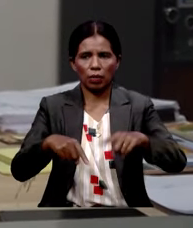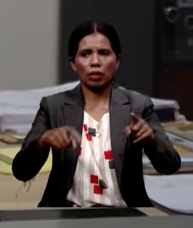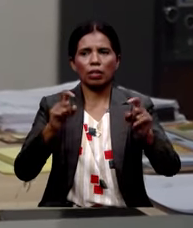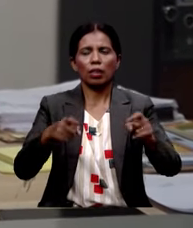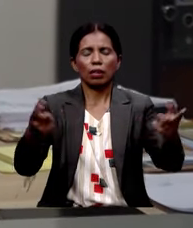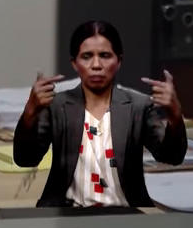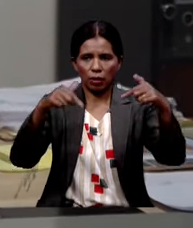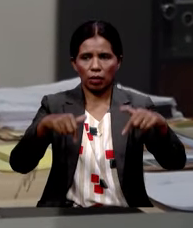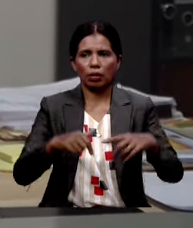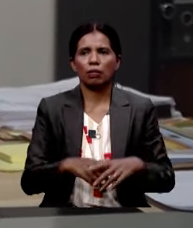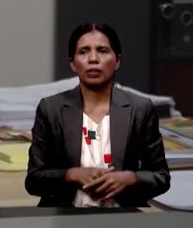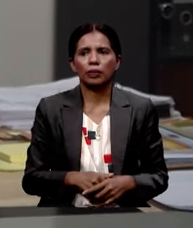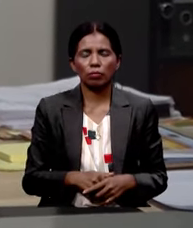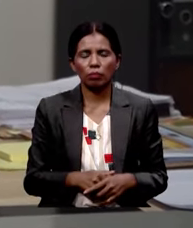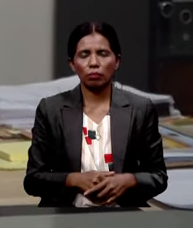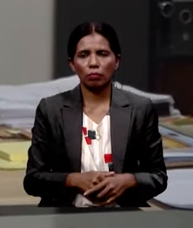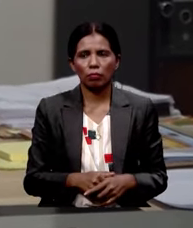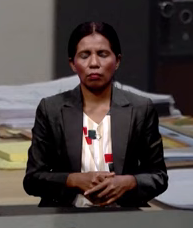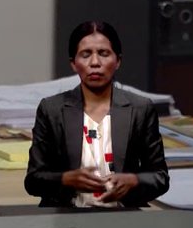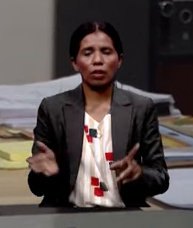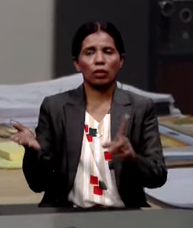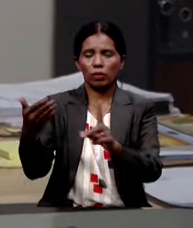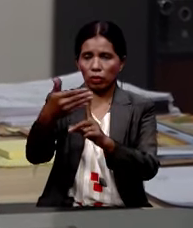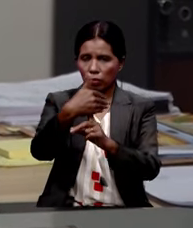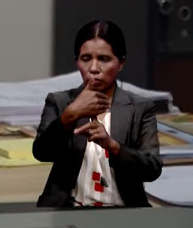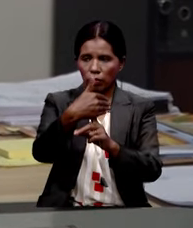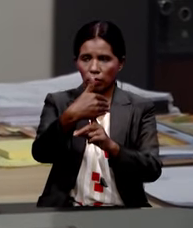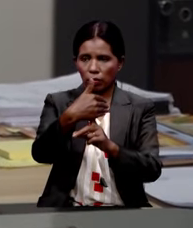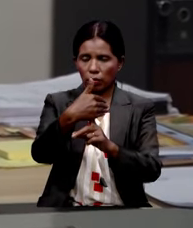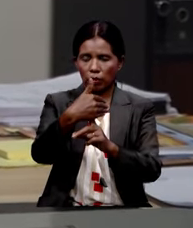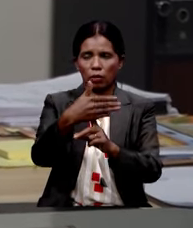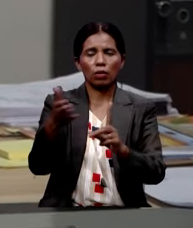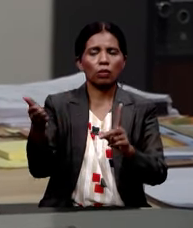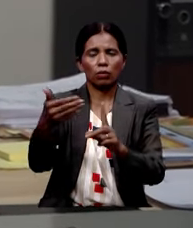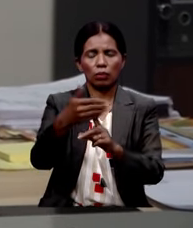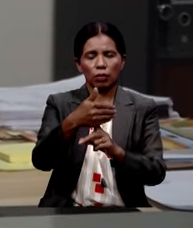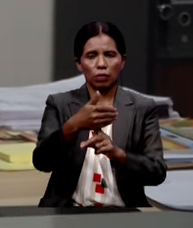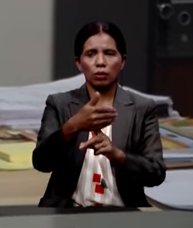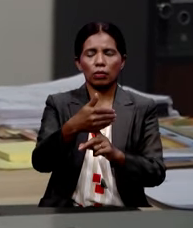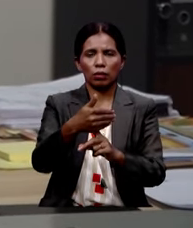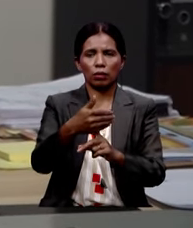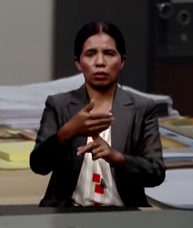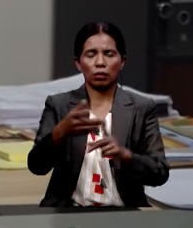det tamane maka kurva hosi be kurva hosi Jacinto nia mai depois mai fale ia